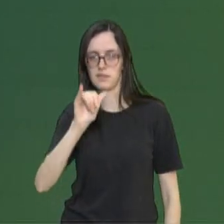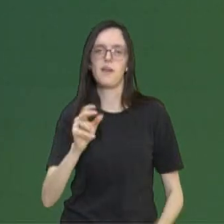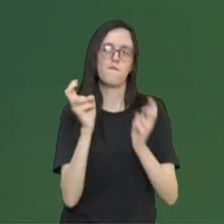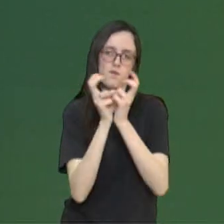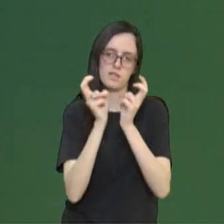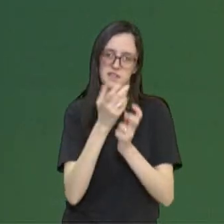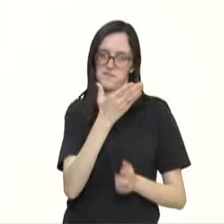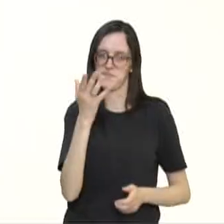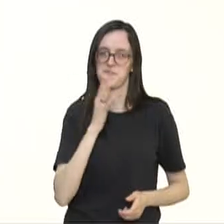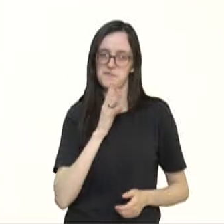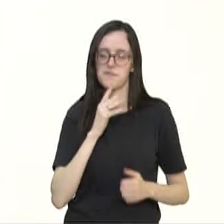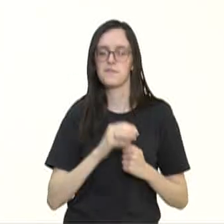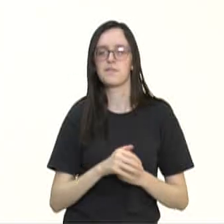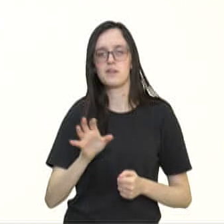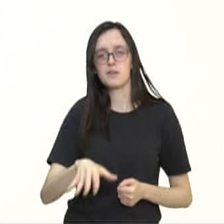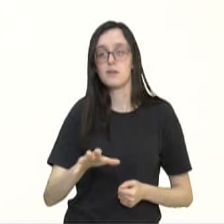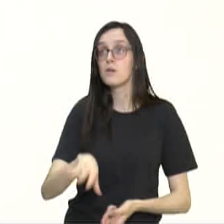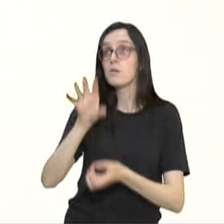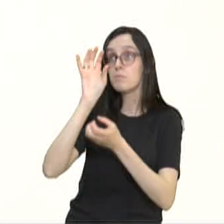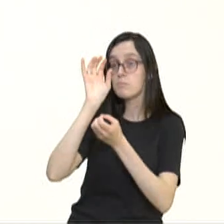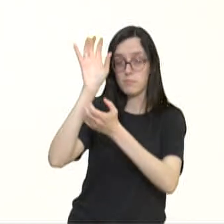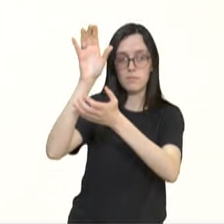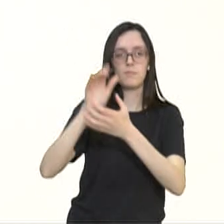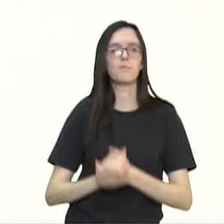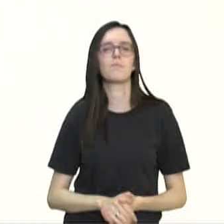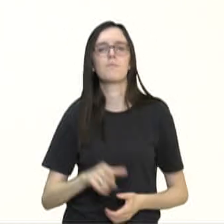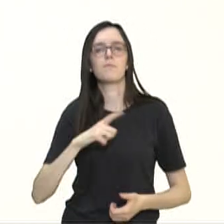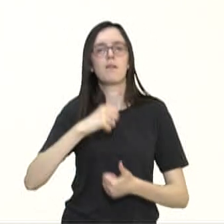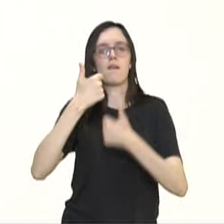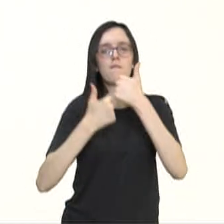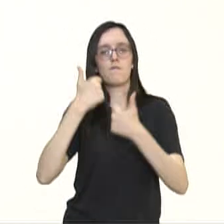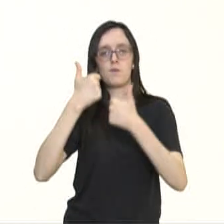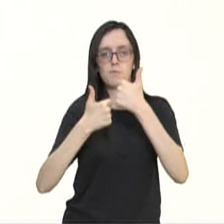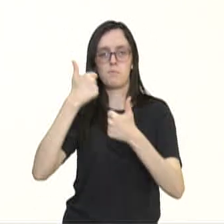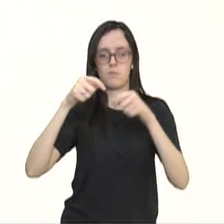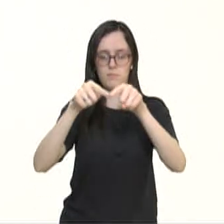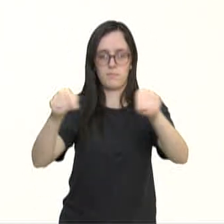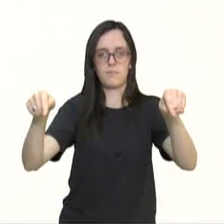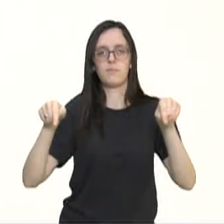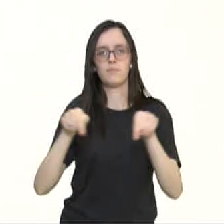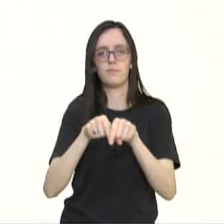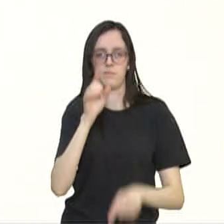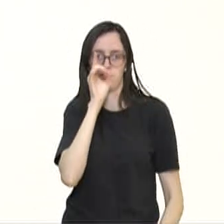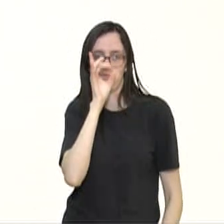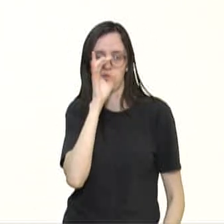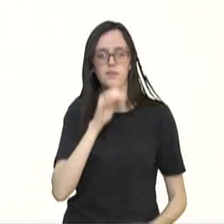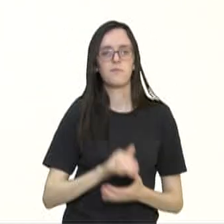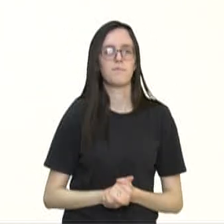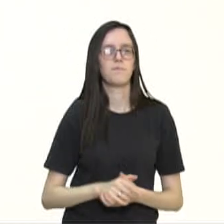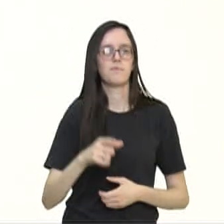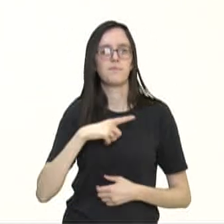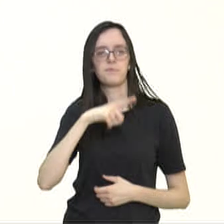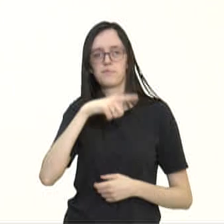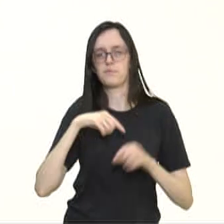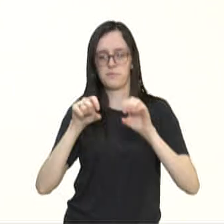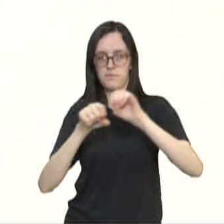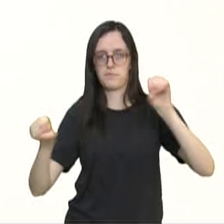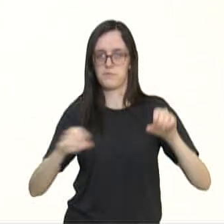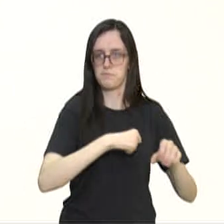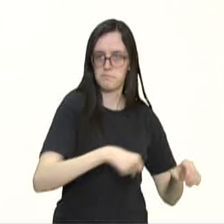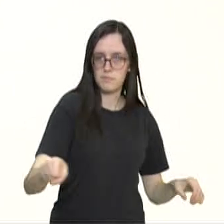né? E basquete, aqui nós temos o futebol, o famoso futebol de campo, frisbee e